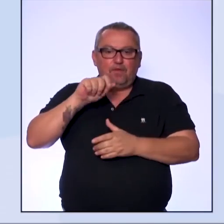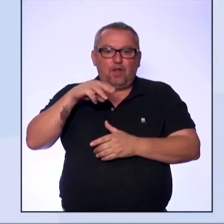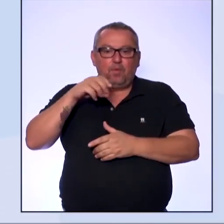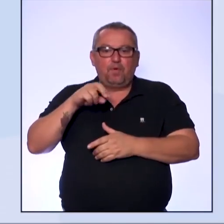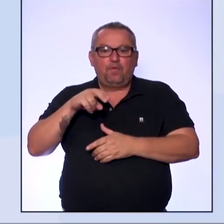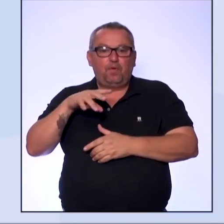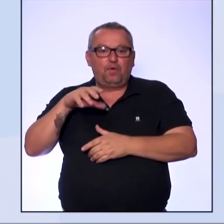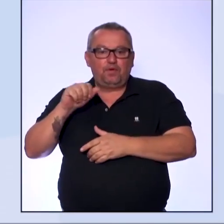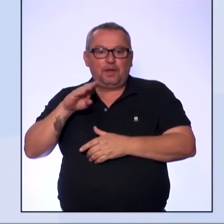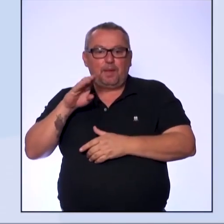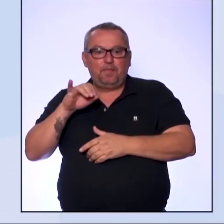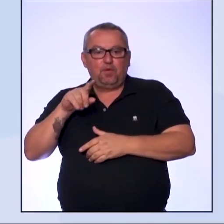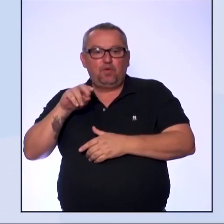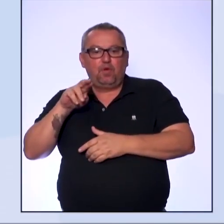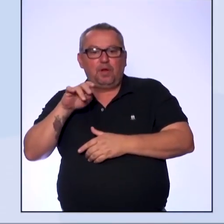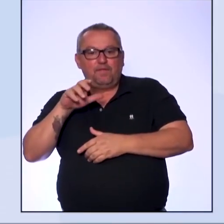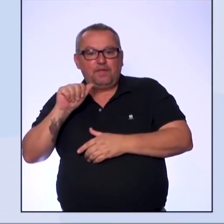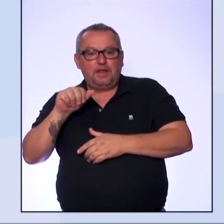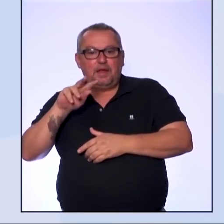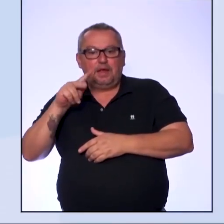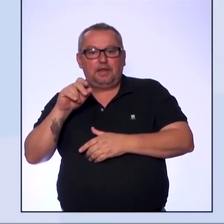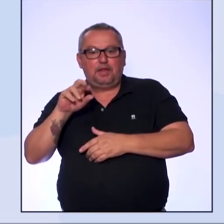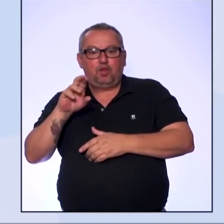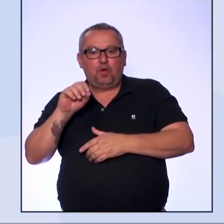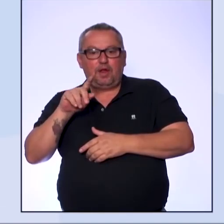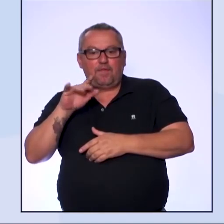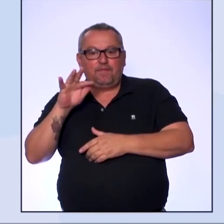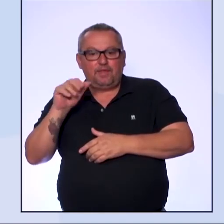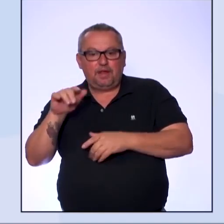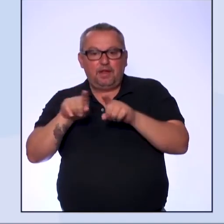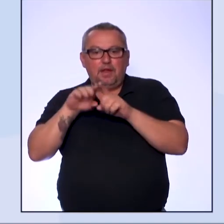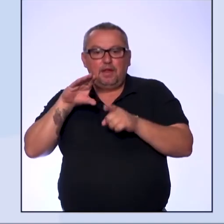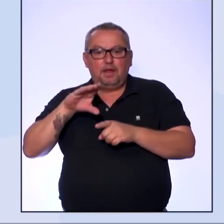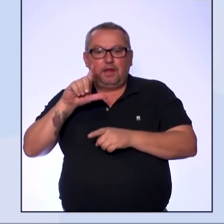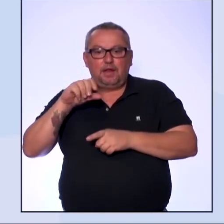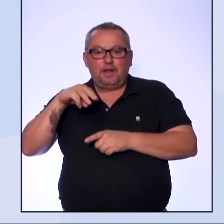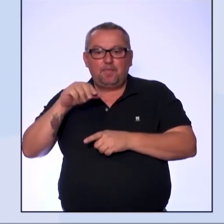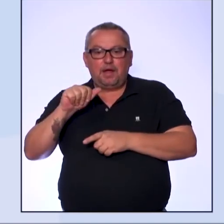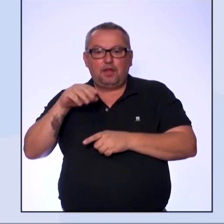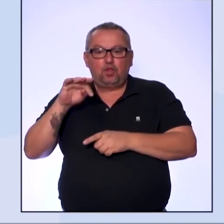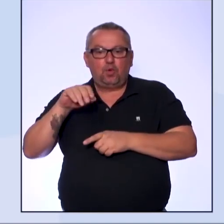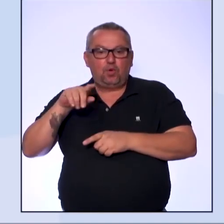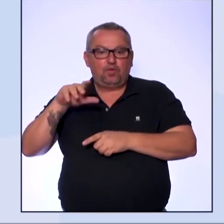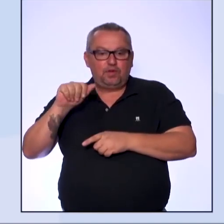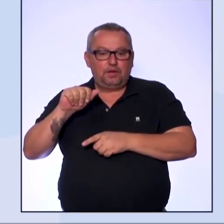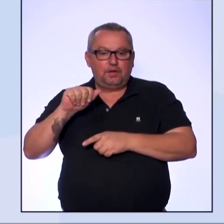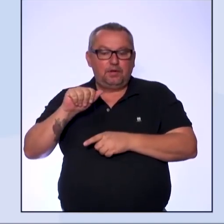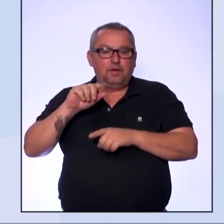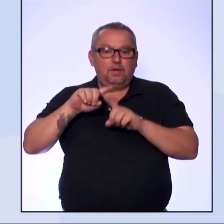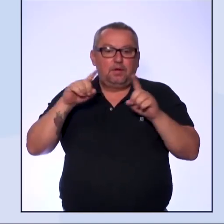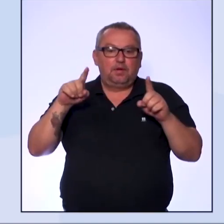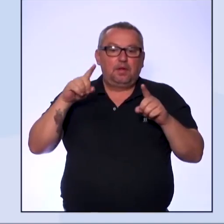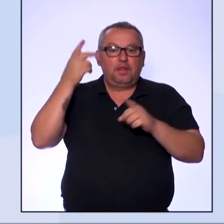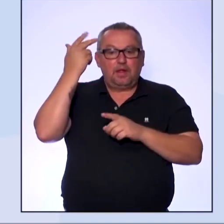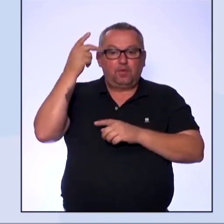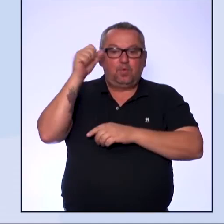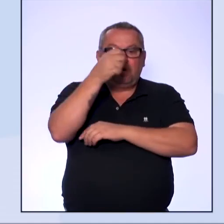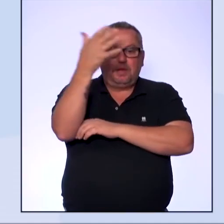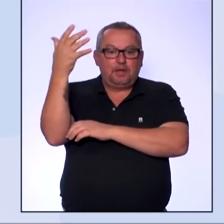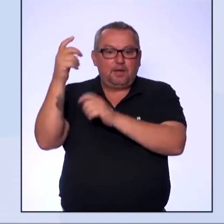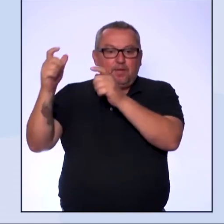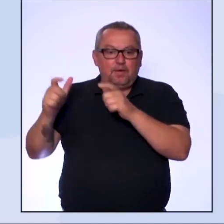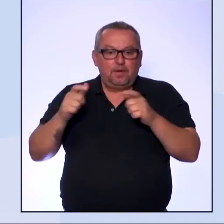geomorfologia, da biogeografia, da hidrografia e da climatologia. Qual é a unidade temática? Natureza,